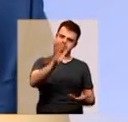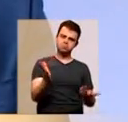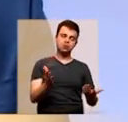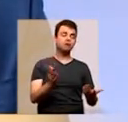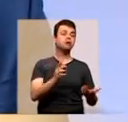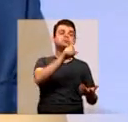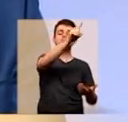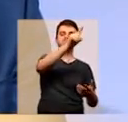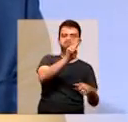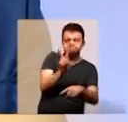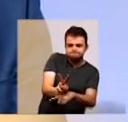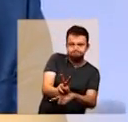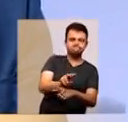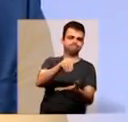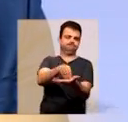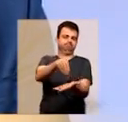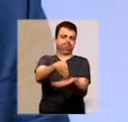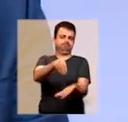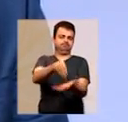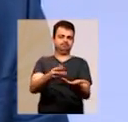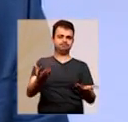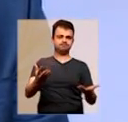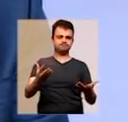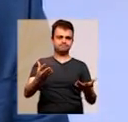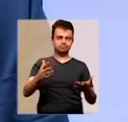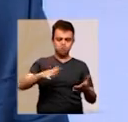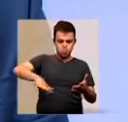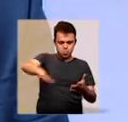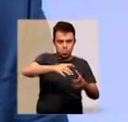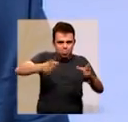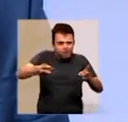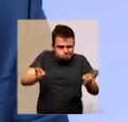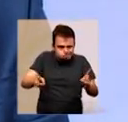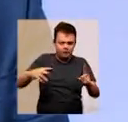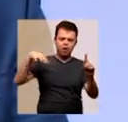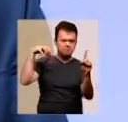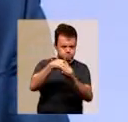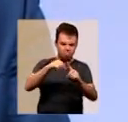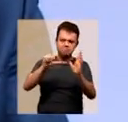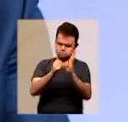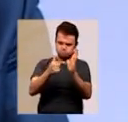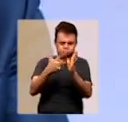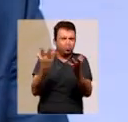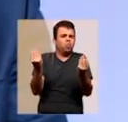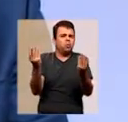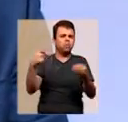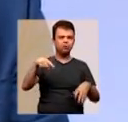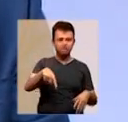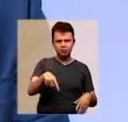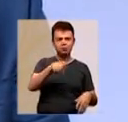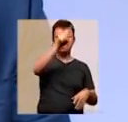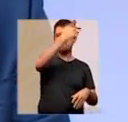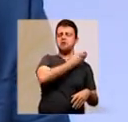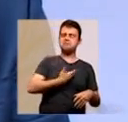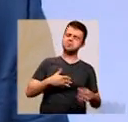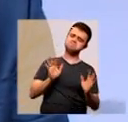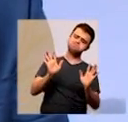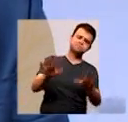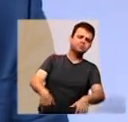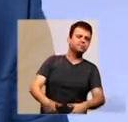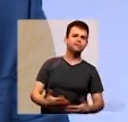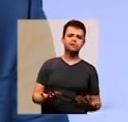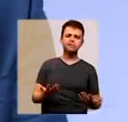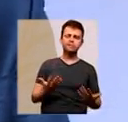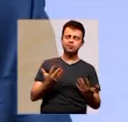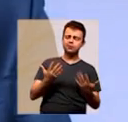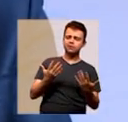deixa de fiscalizar. Às vezes acontece um acidente, 2, 3, vários no mesmo local, e o poder